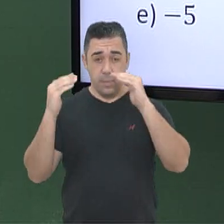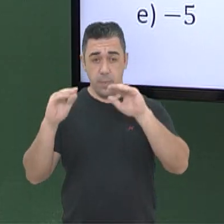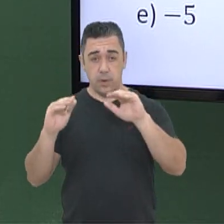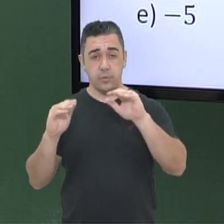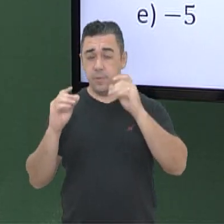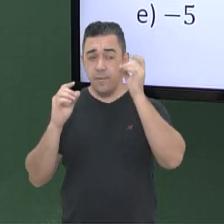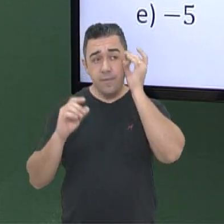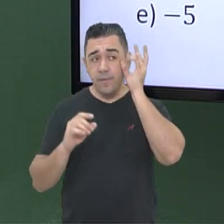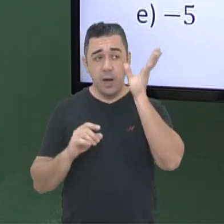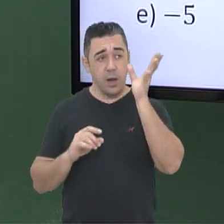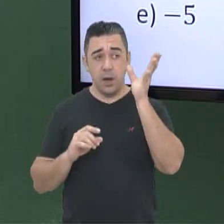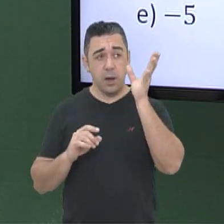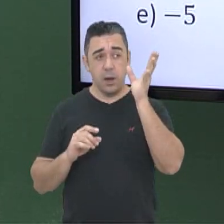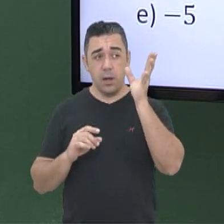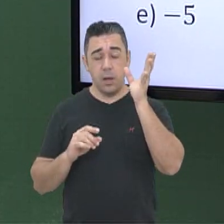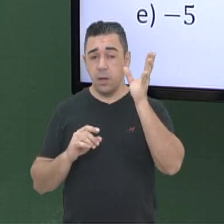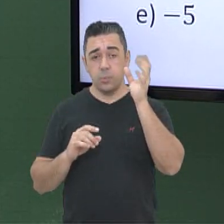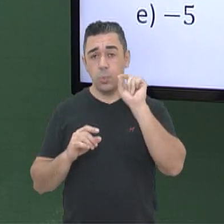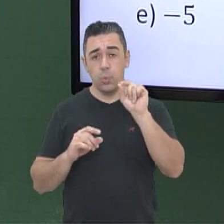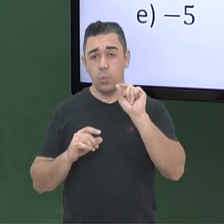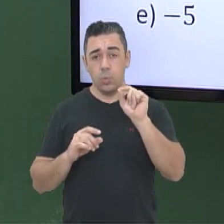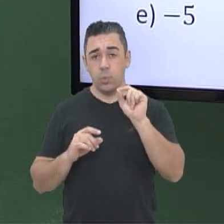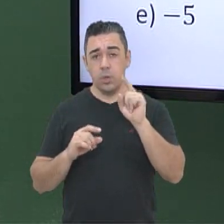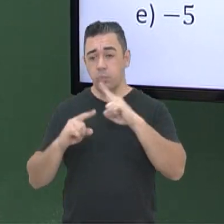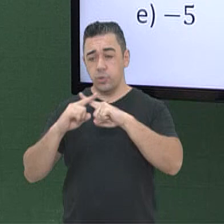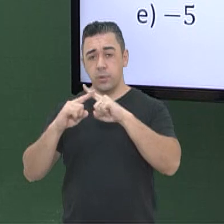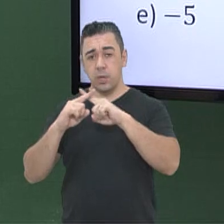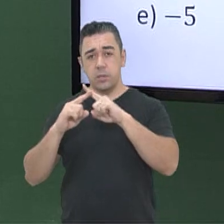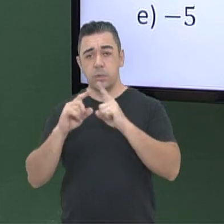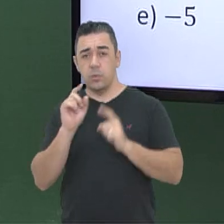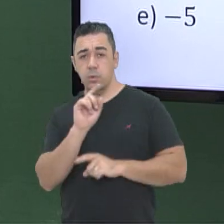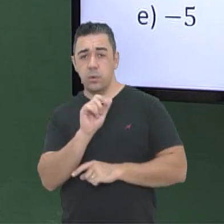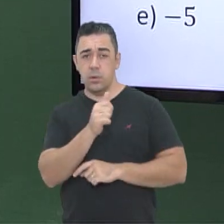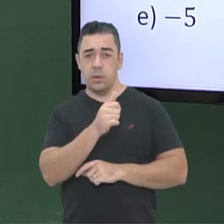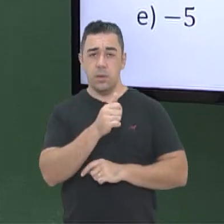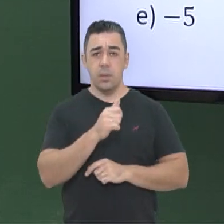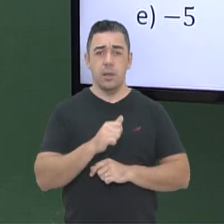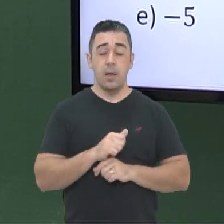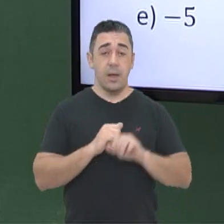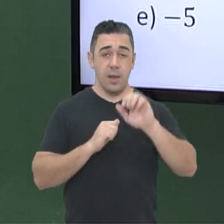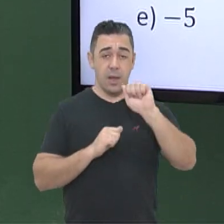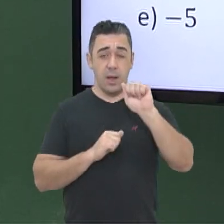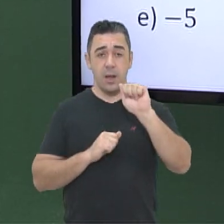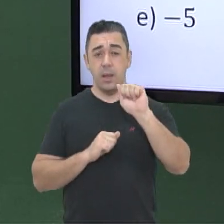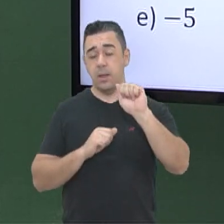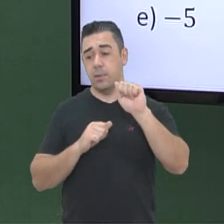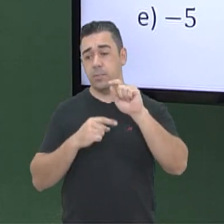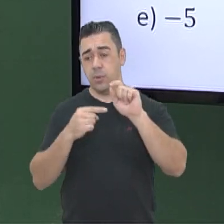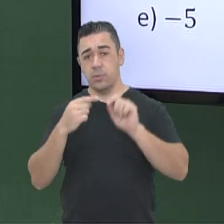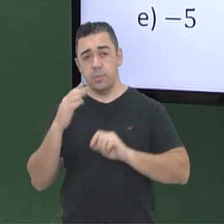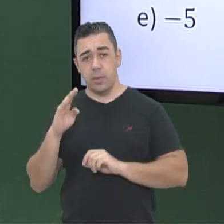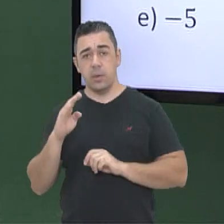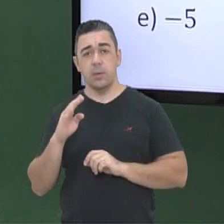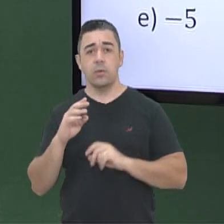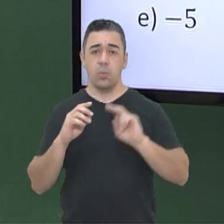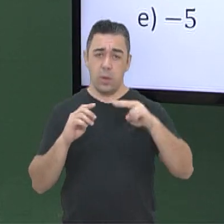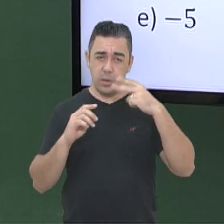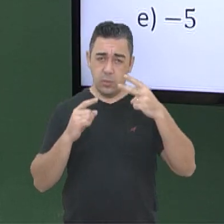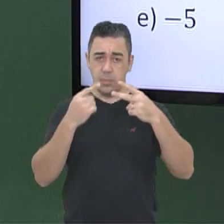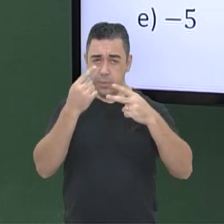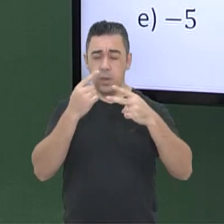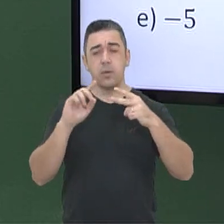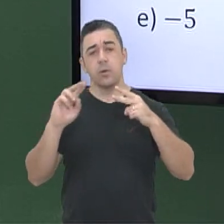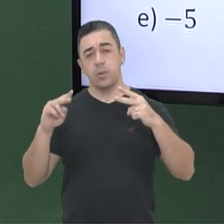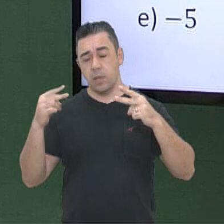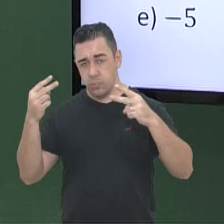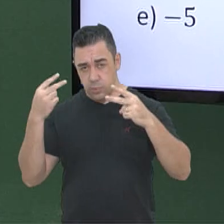é fácil, embaixo é a multiplicação pelo conjugado. A menos B vezes A mais B é o quadrado do primeiro menos o quadrado